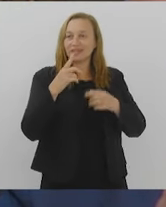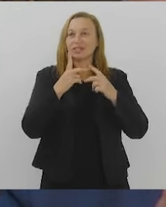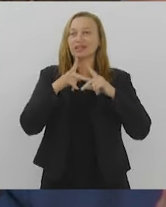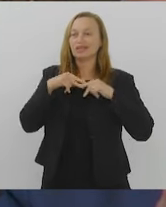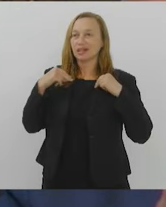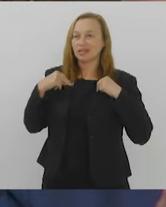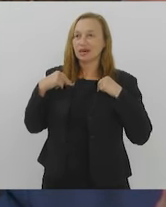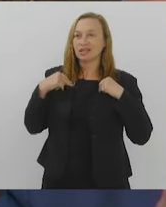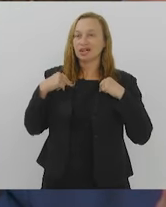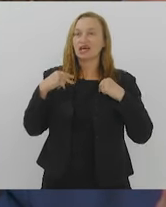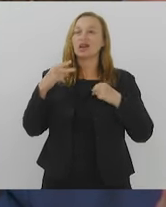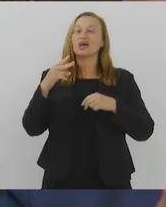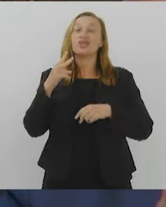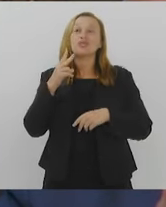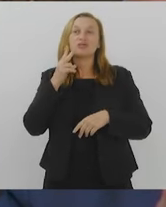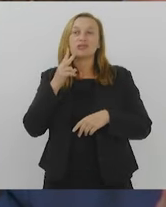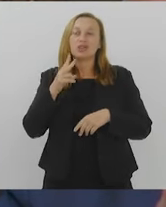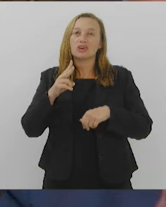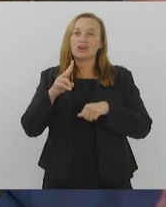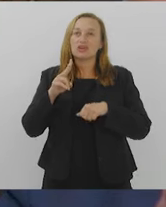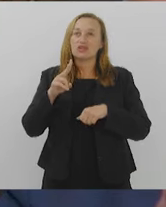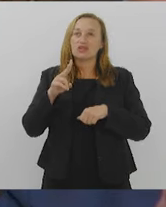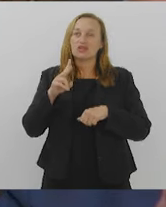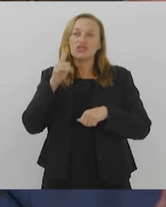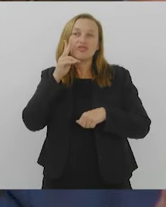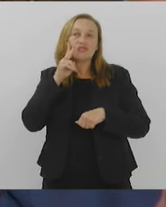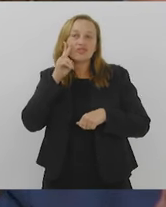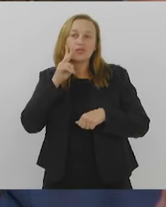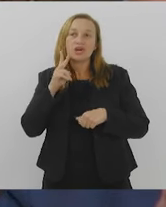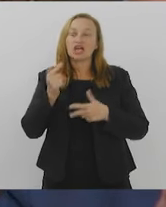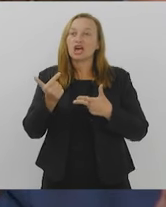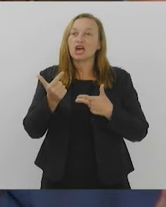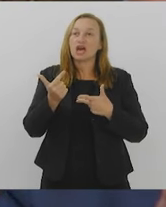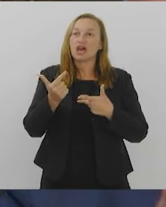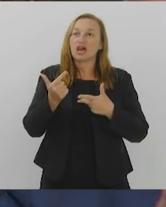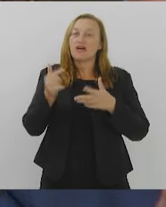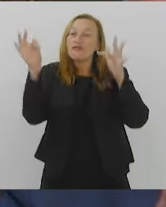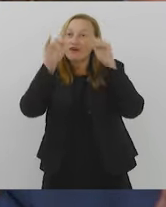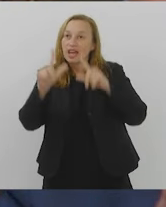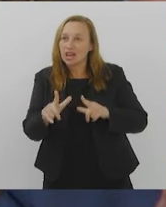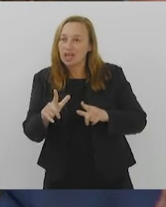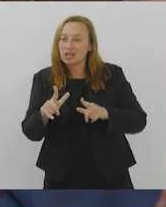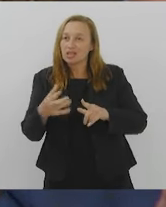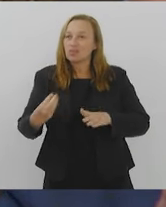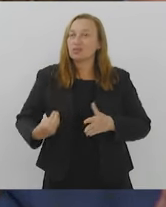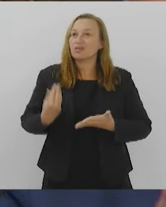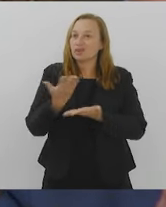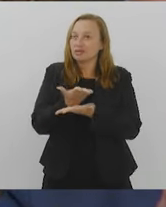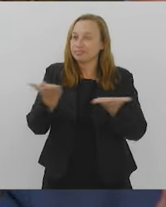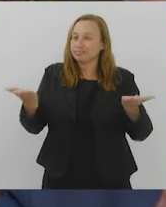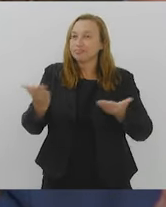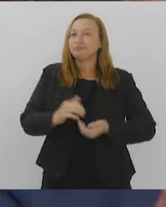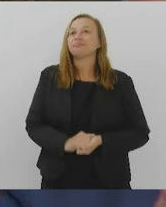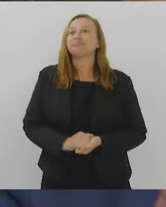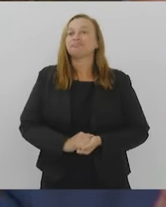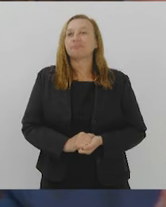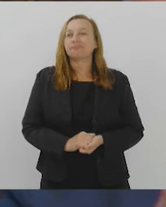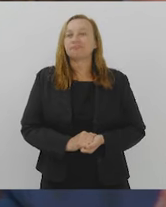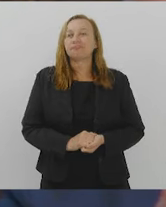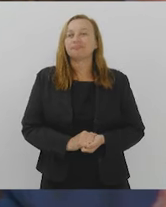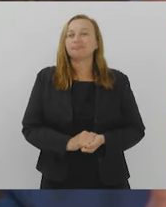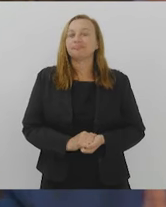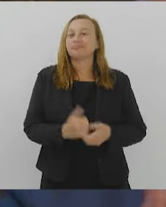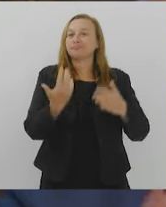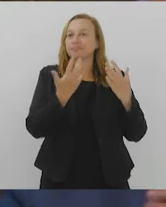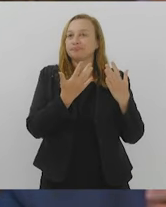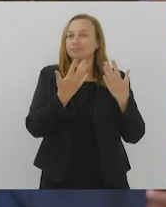vinho e muito feliz com a presença dos nobres senhores. Trago a saudação